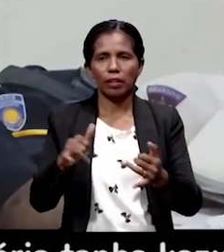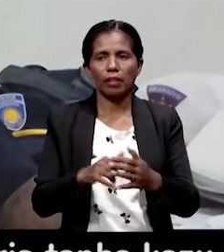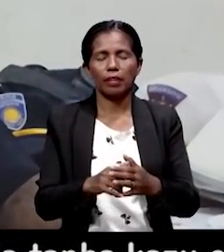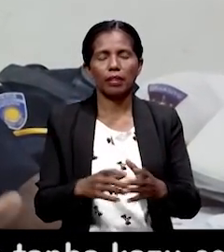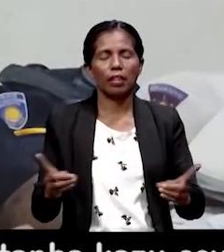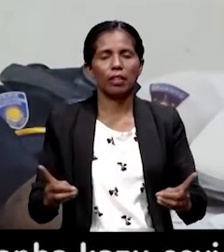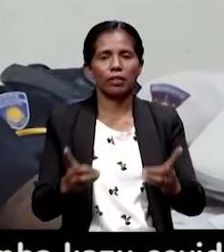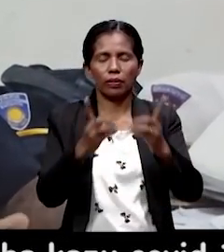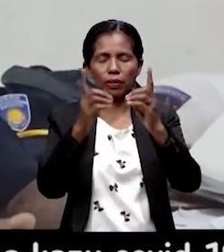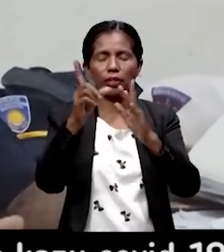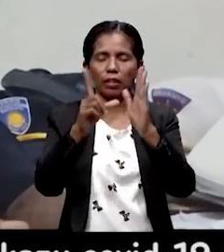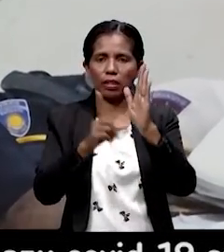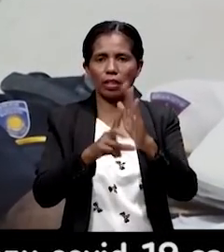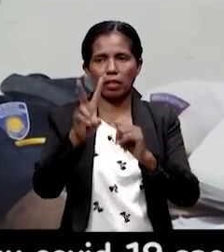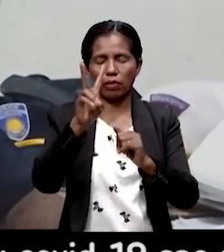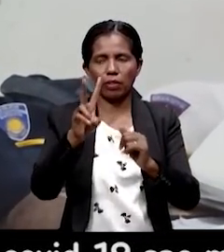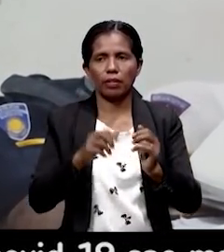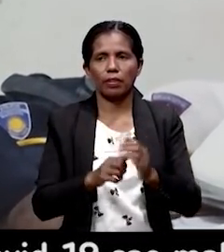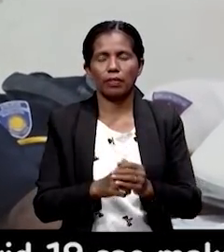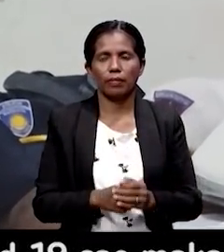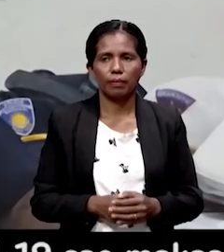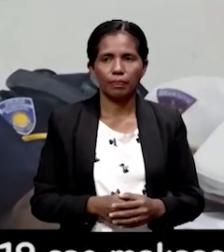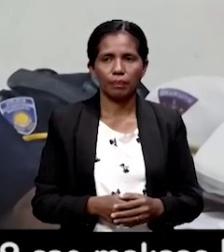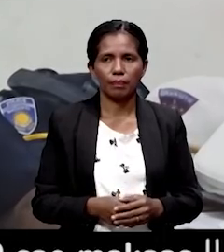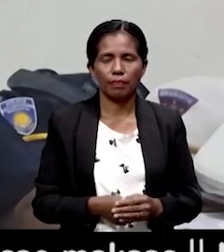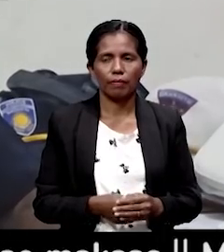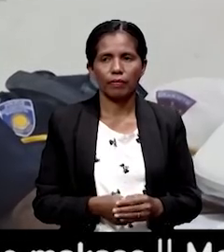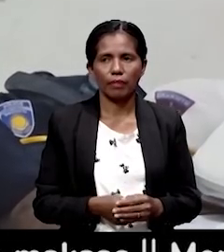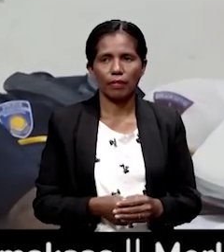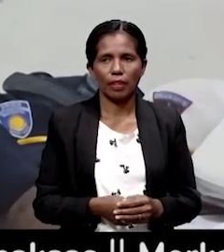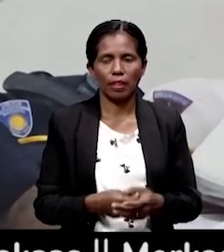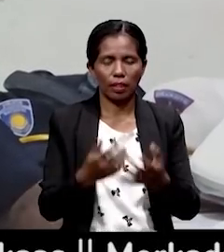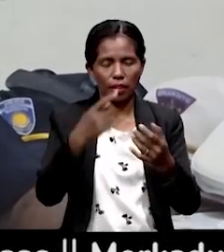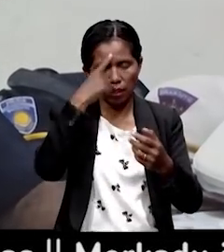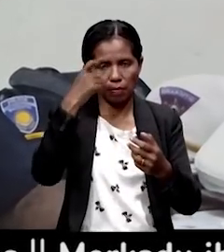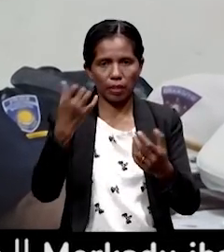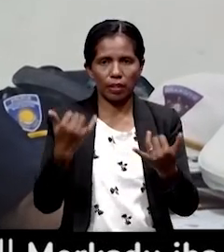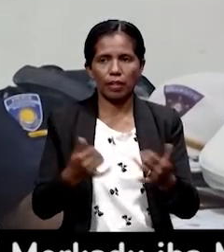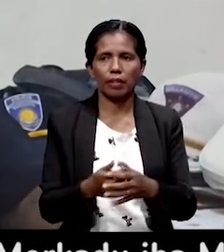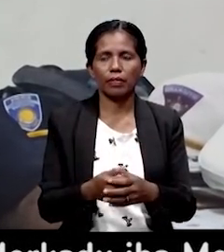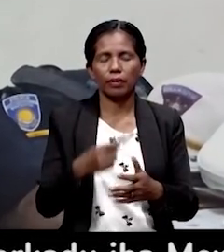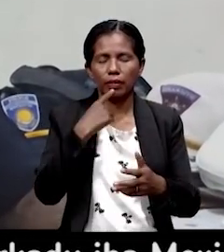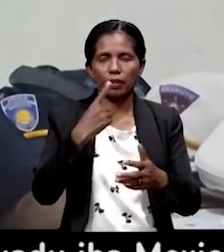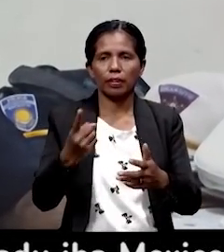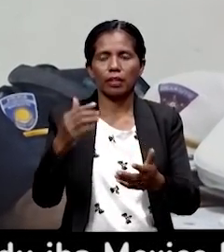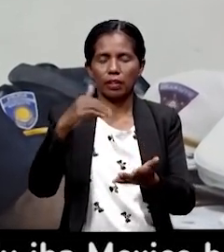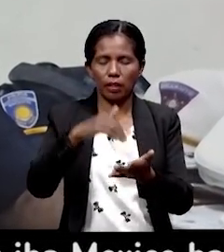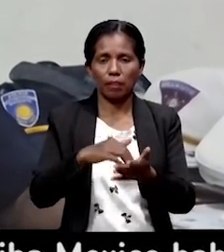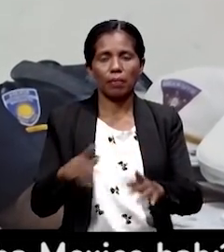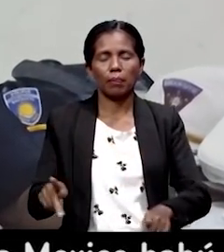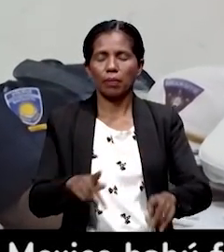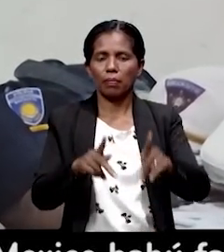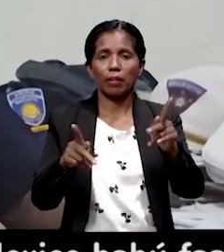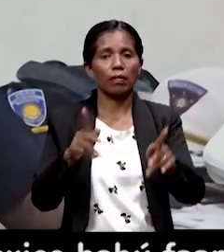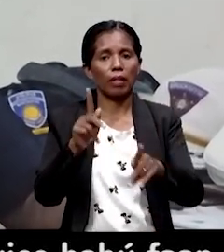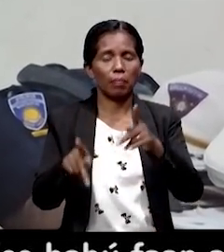contra a lei artigo 1, tá? Prega o artigo 1. Tá ainda né, a tu repete, vai ter público cidad. Lá